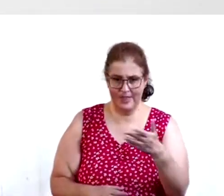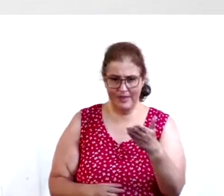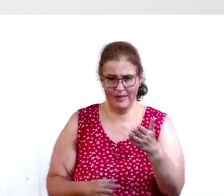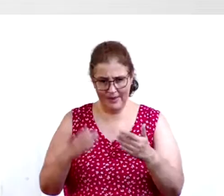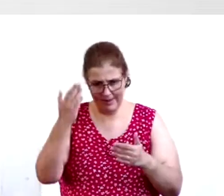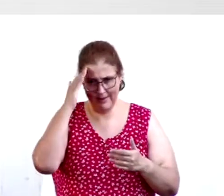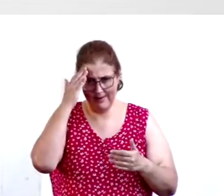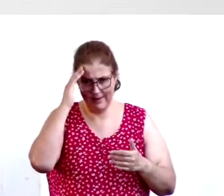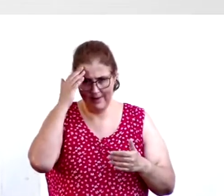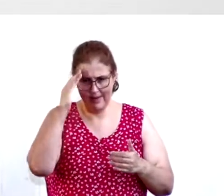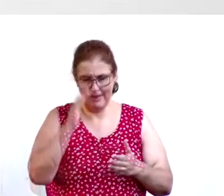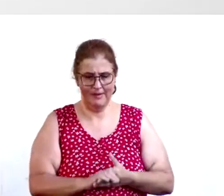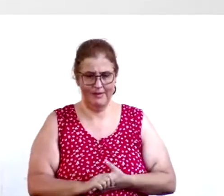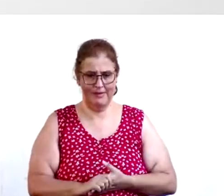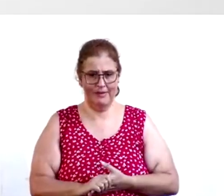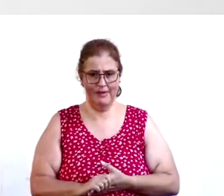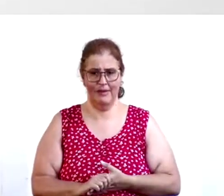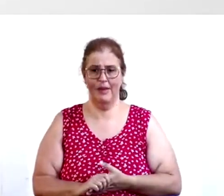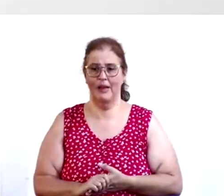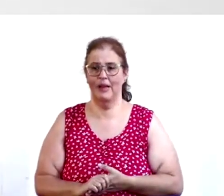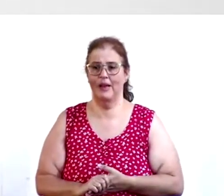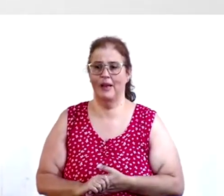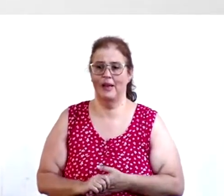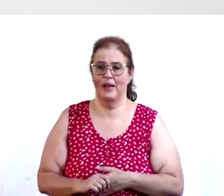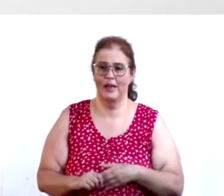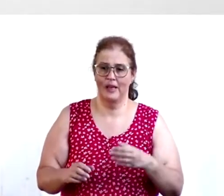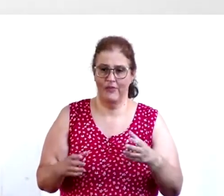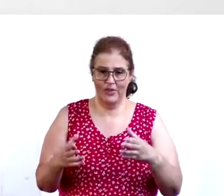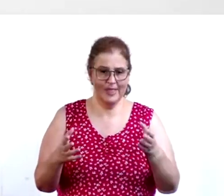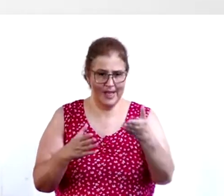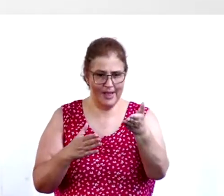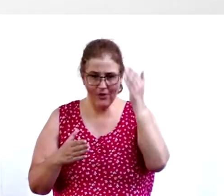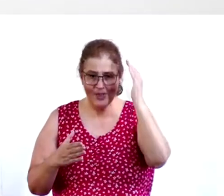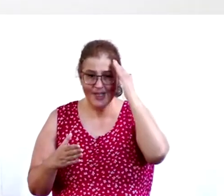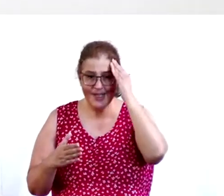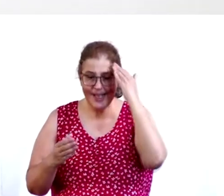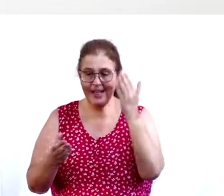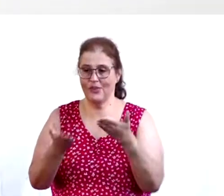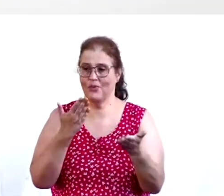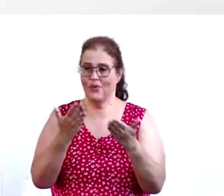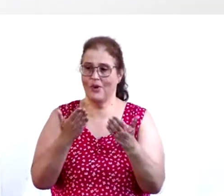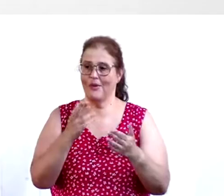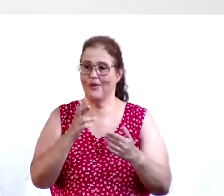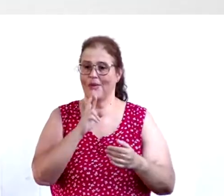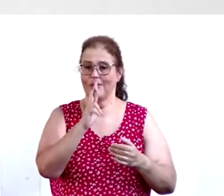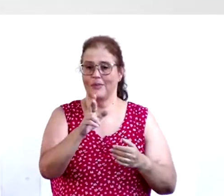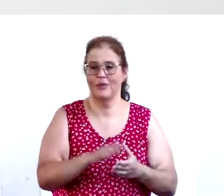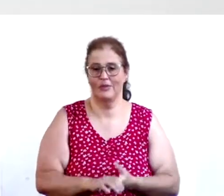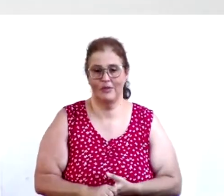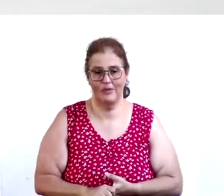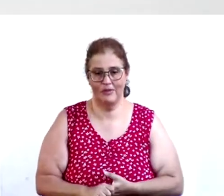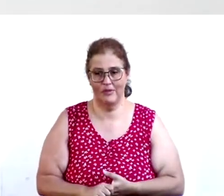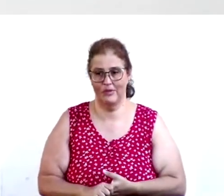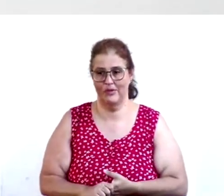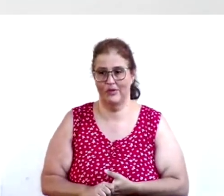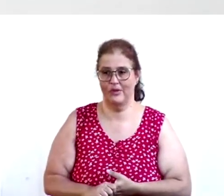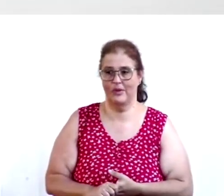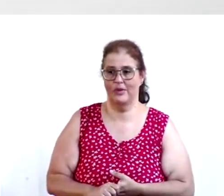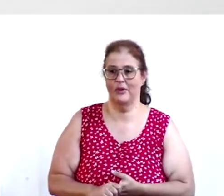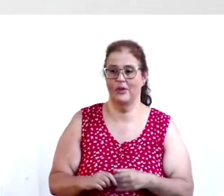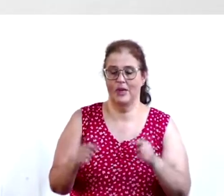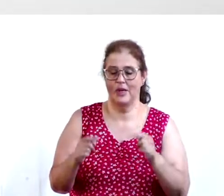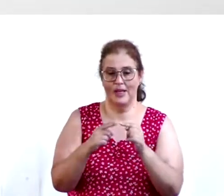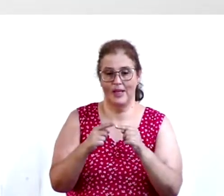delas? Salvação e serviço não tem nenhuma relação, o que importa é ser salvo. Relação e serviço, não,